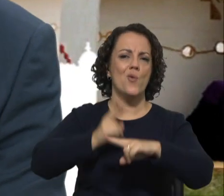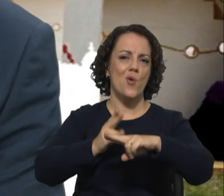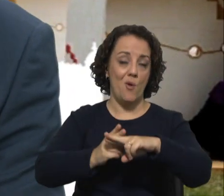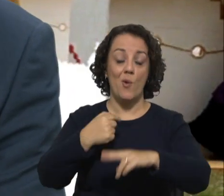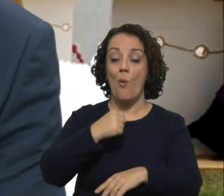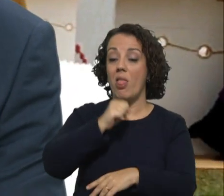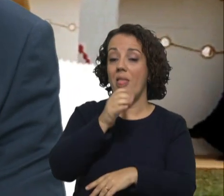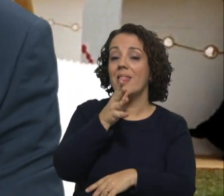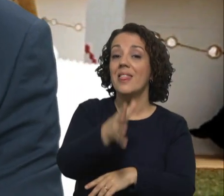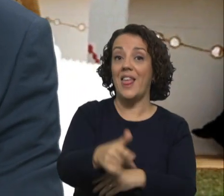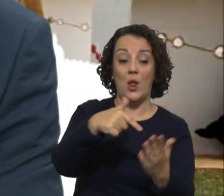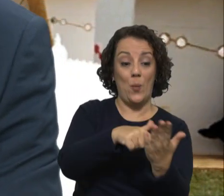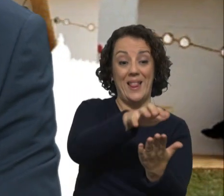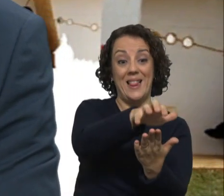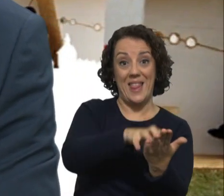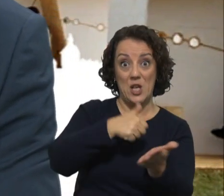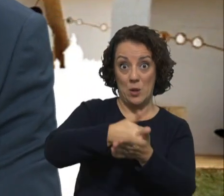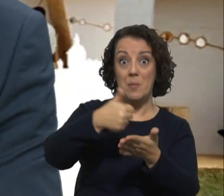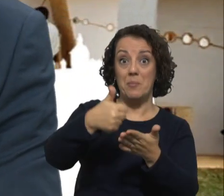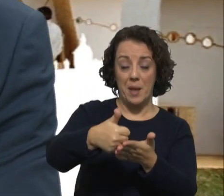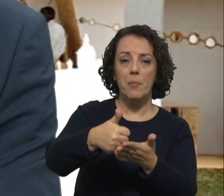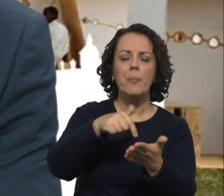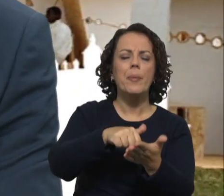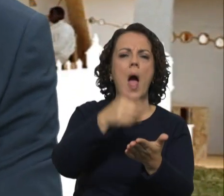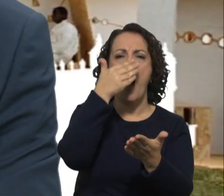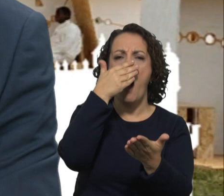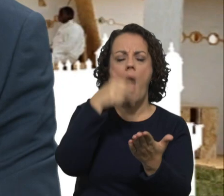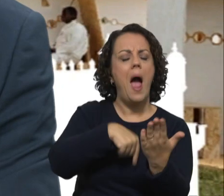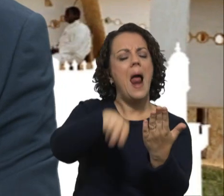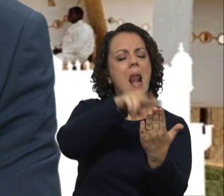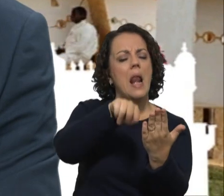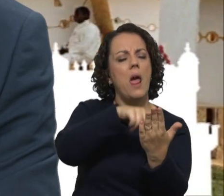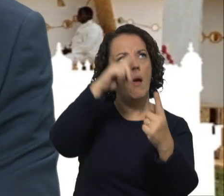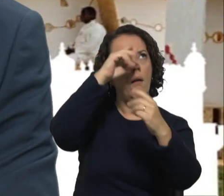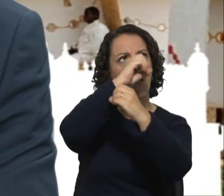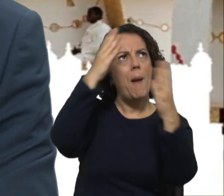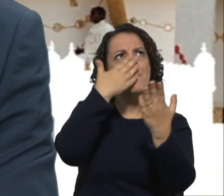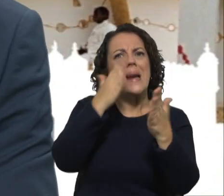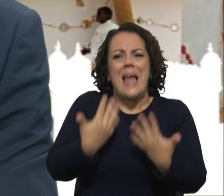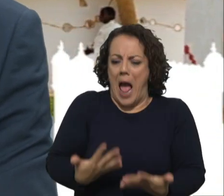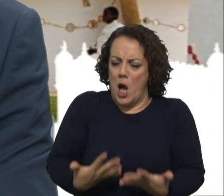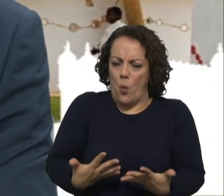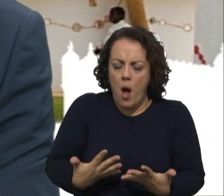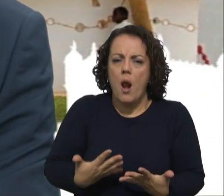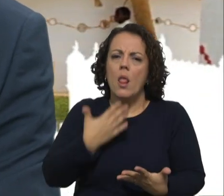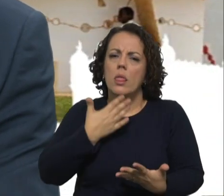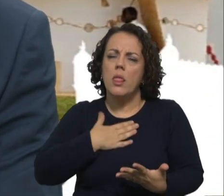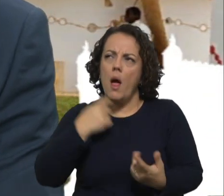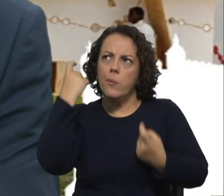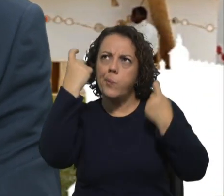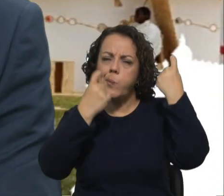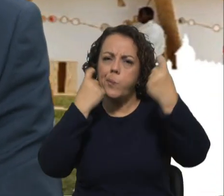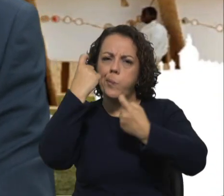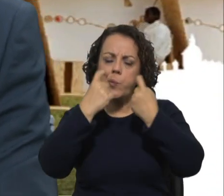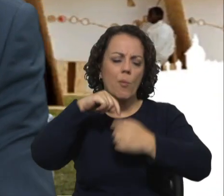texto bíblico é que o texto bíblico continua a falar-nos hoje e continua a falar-nos hoje e criar perguntas para o nosso tempo e para as nossas